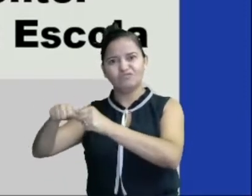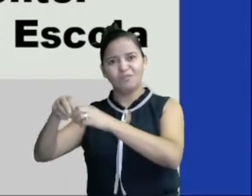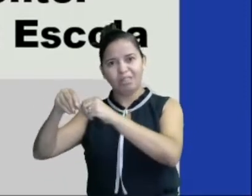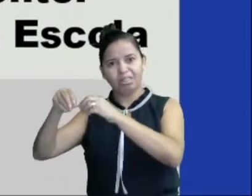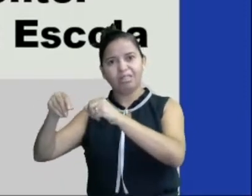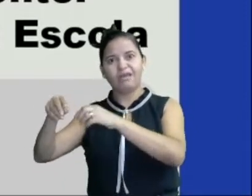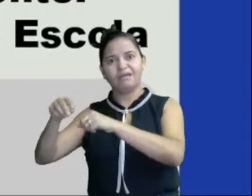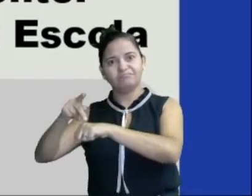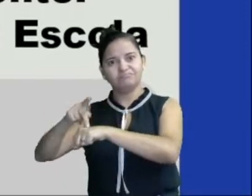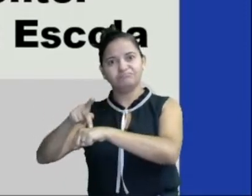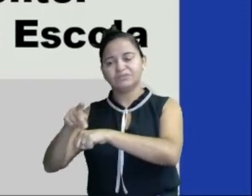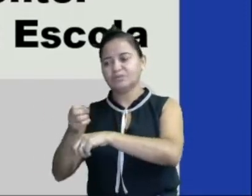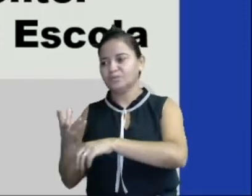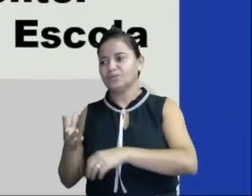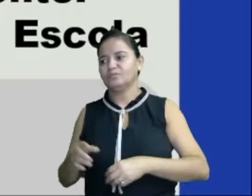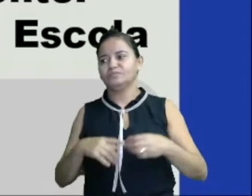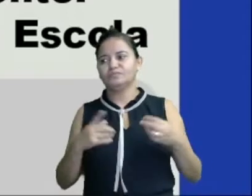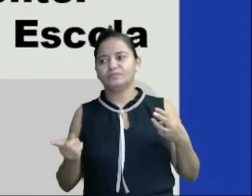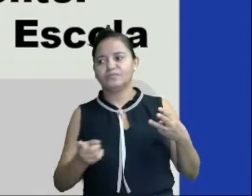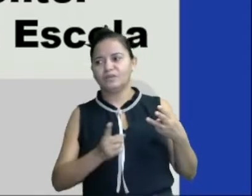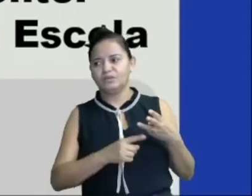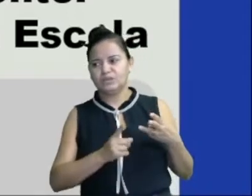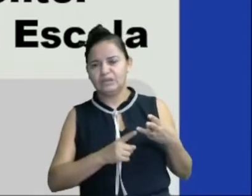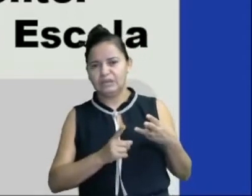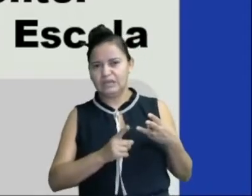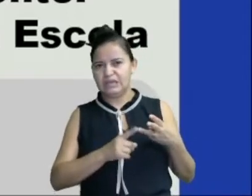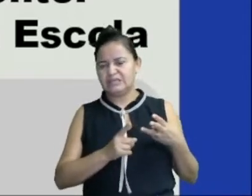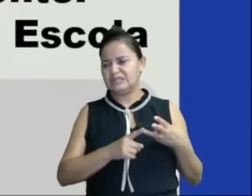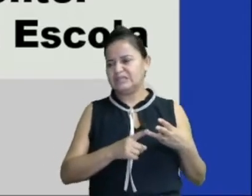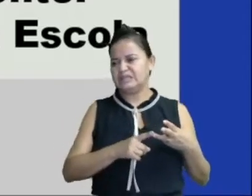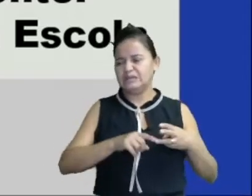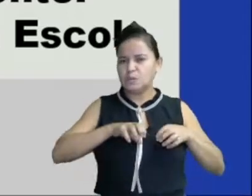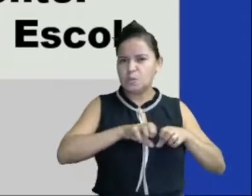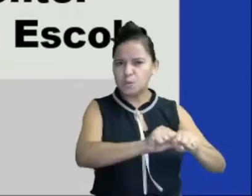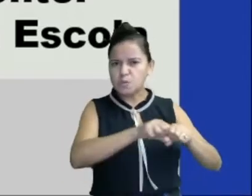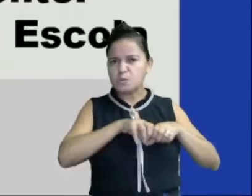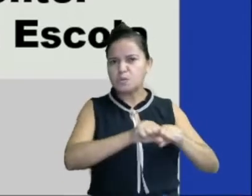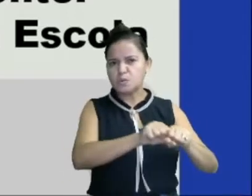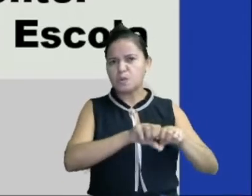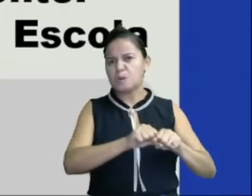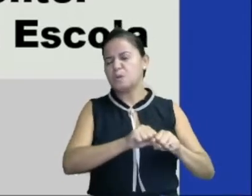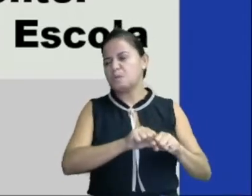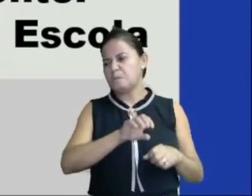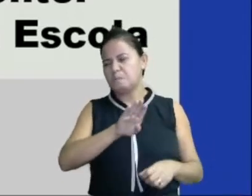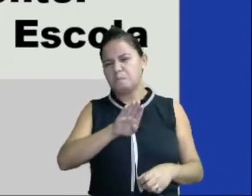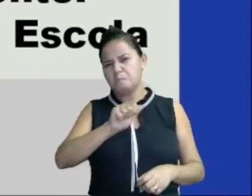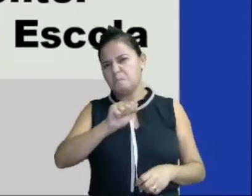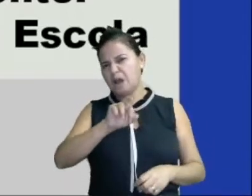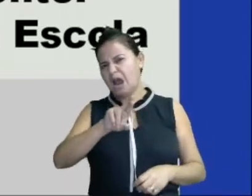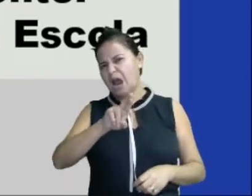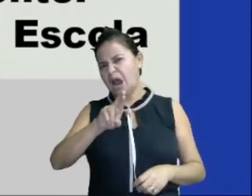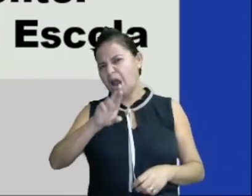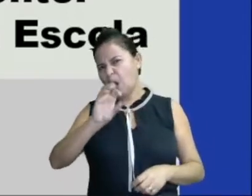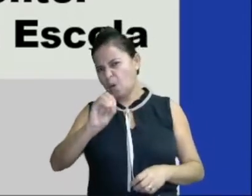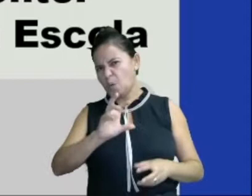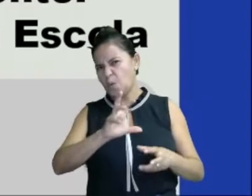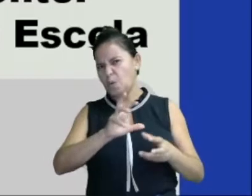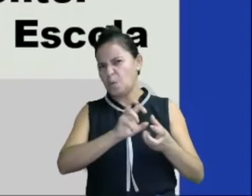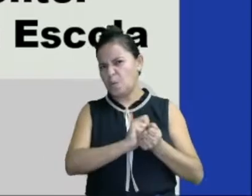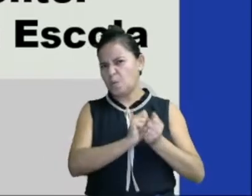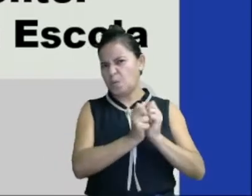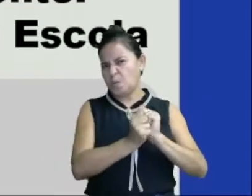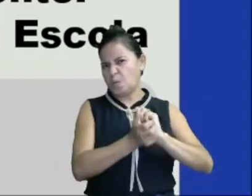né? Que comparado com o solo arenoso é um solo bem menos permeável, ou seja, é um solo impermeável,